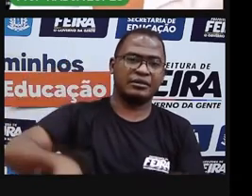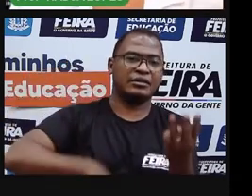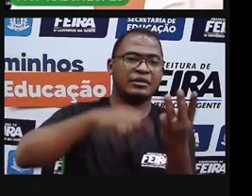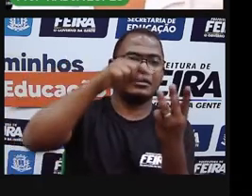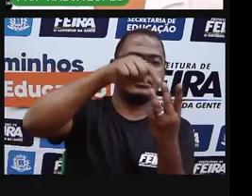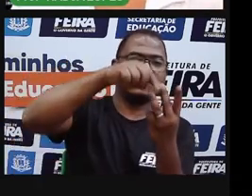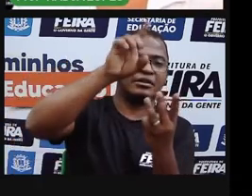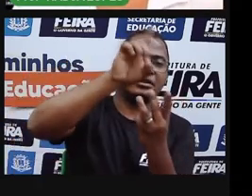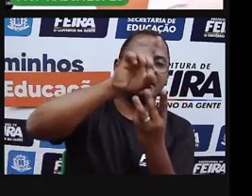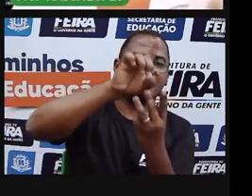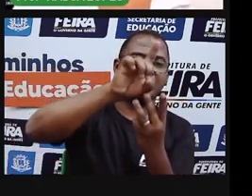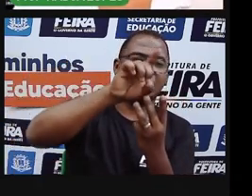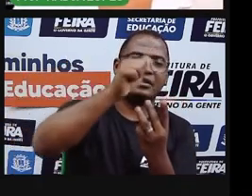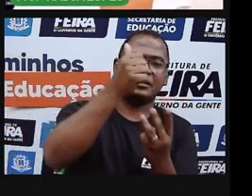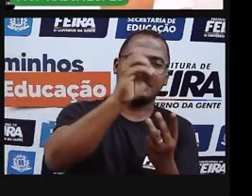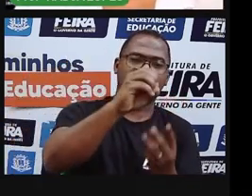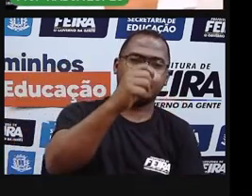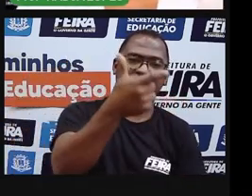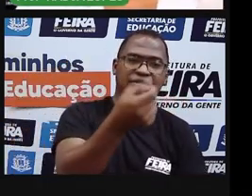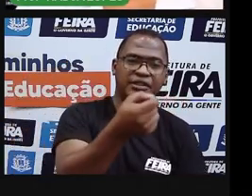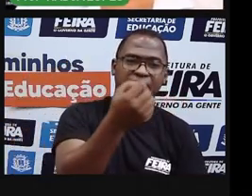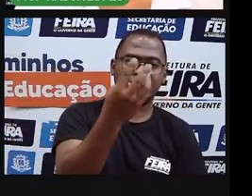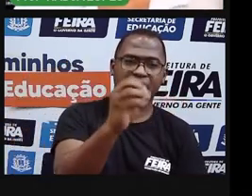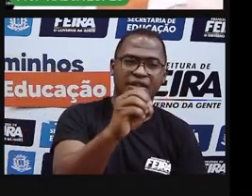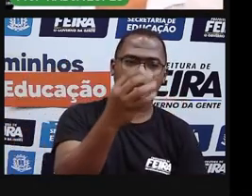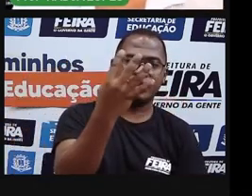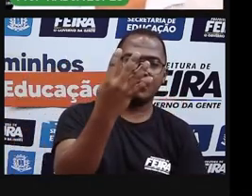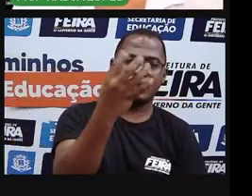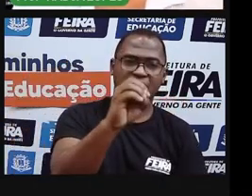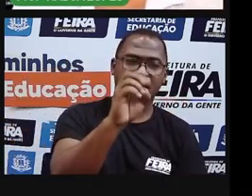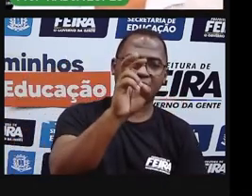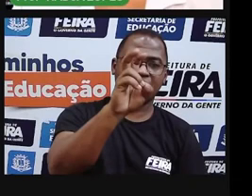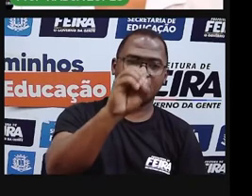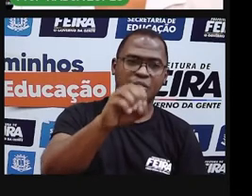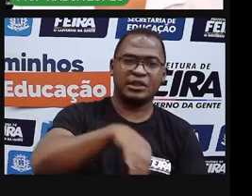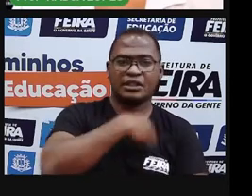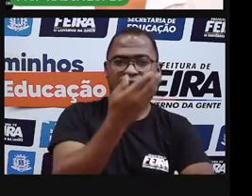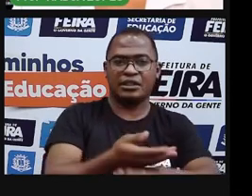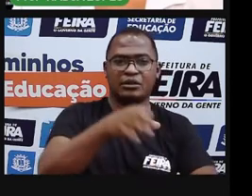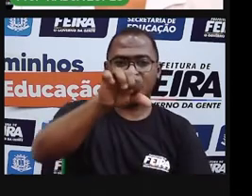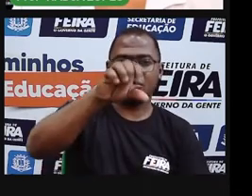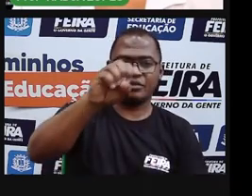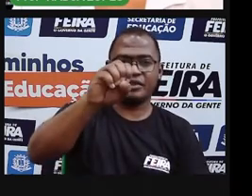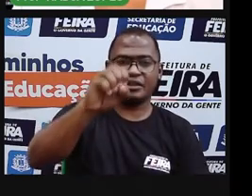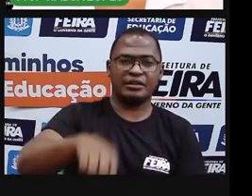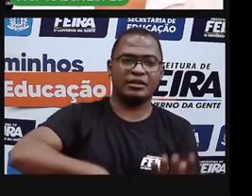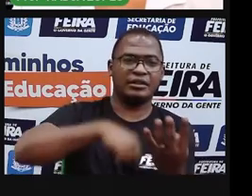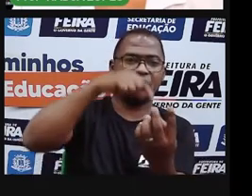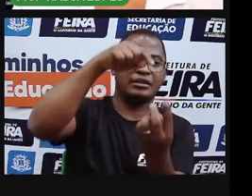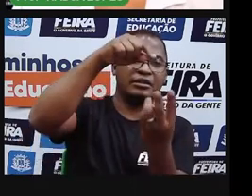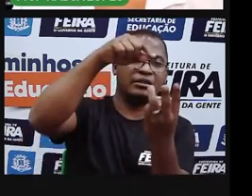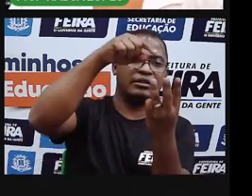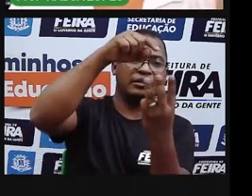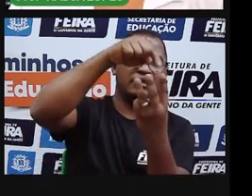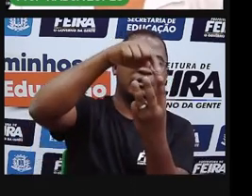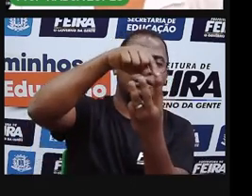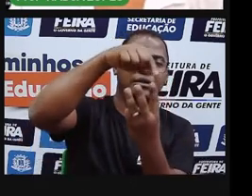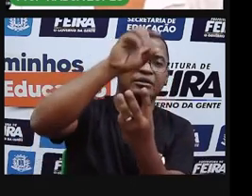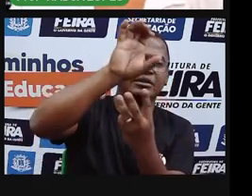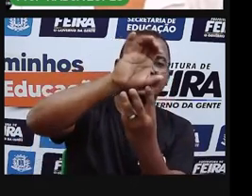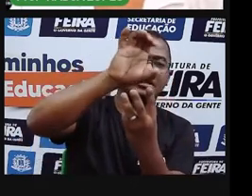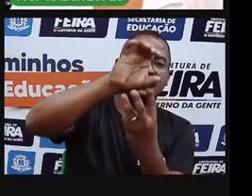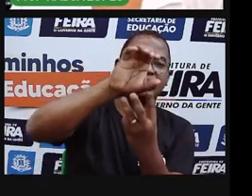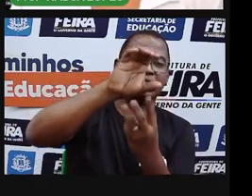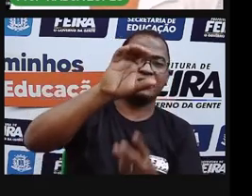10 em 10 10 20 30 40 50 até 90 e o nosso empenho que é representado pelos números